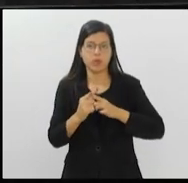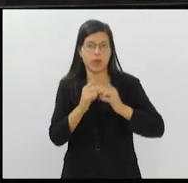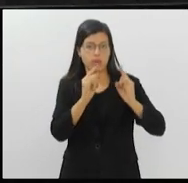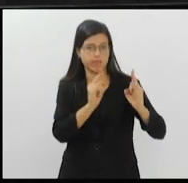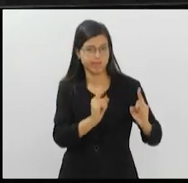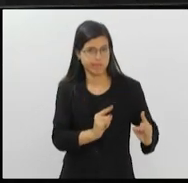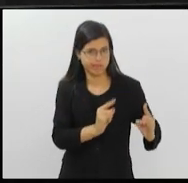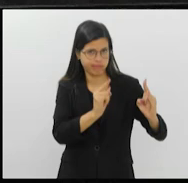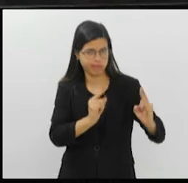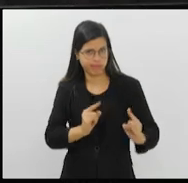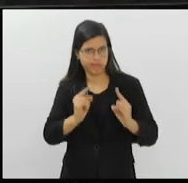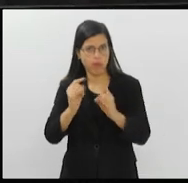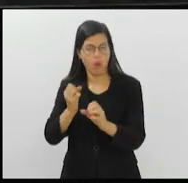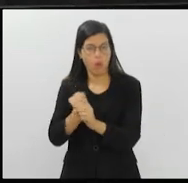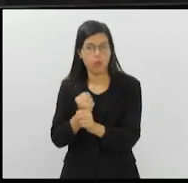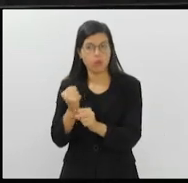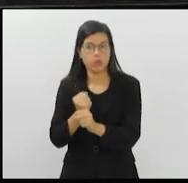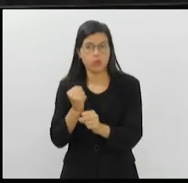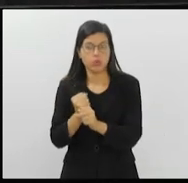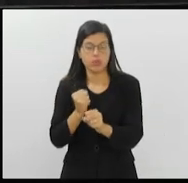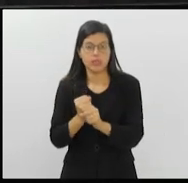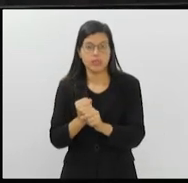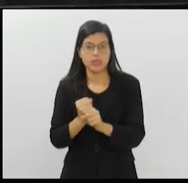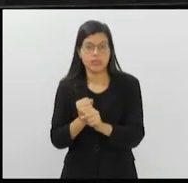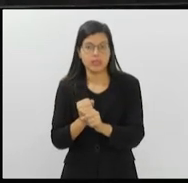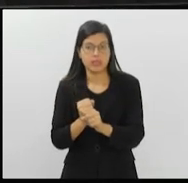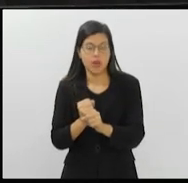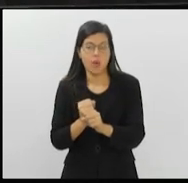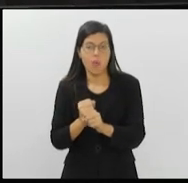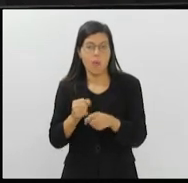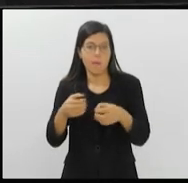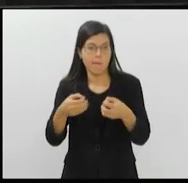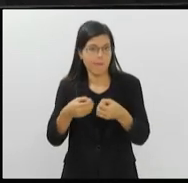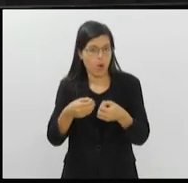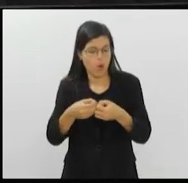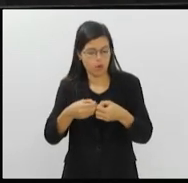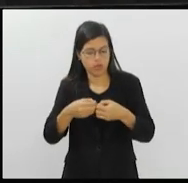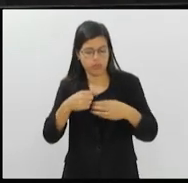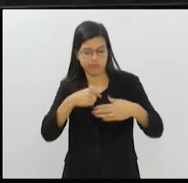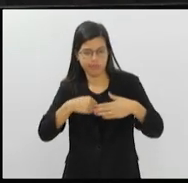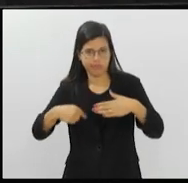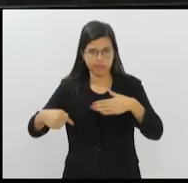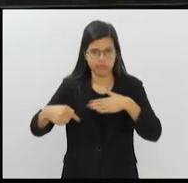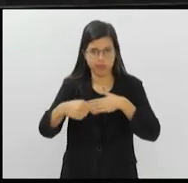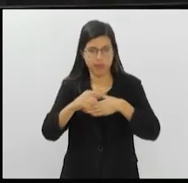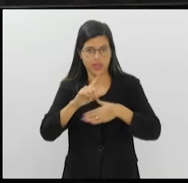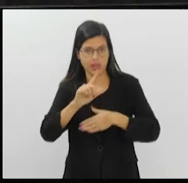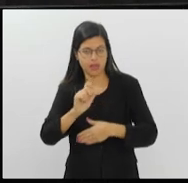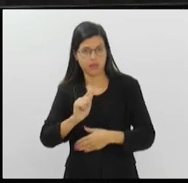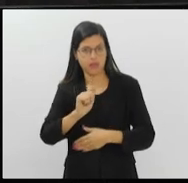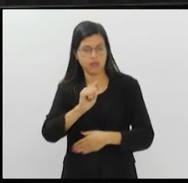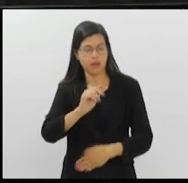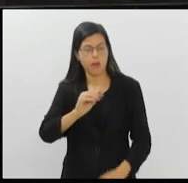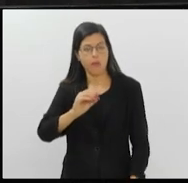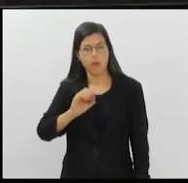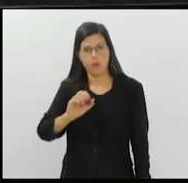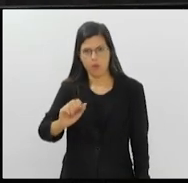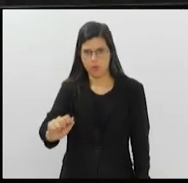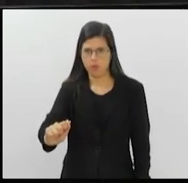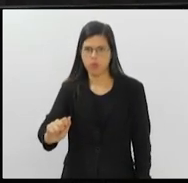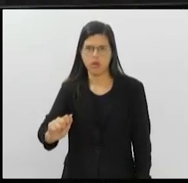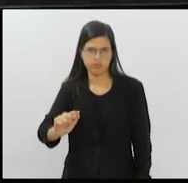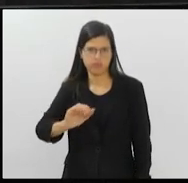sendo realizadas no entorno da Lagoa da Península. A área da Península, senhor presidente,